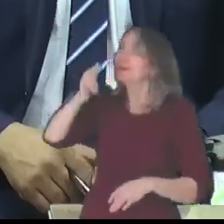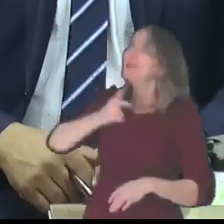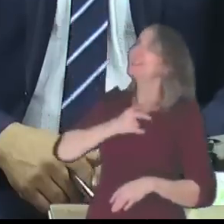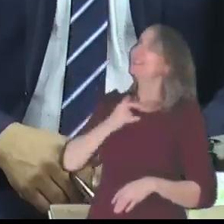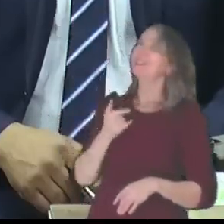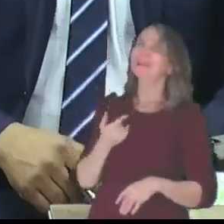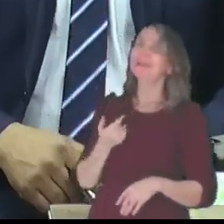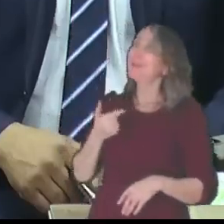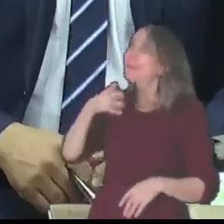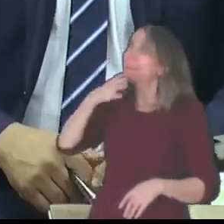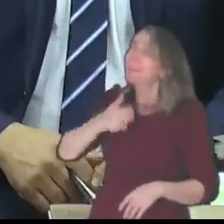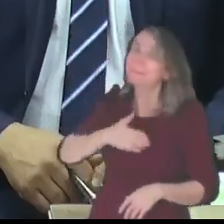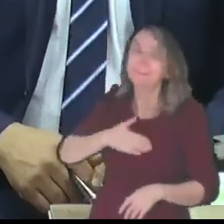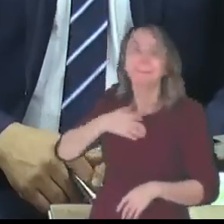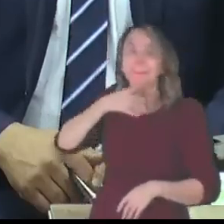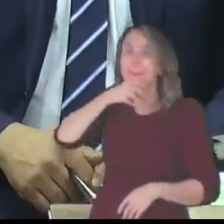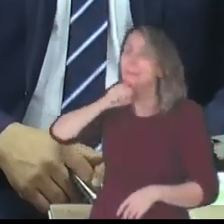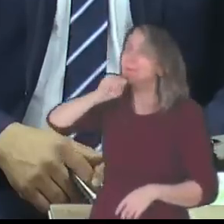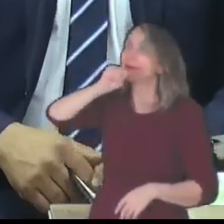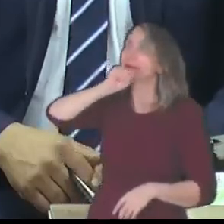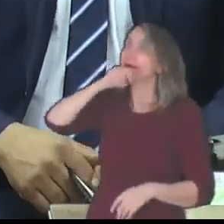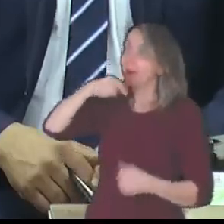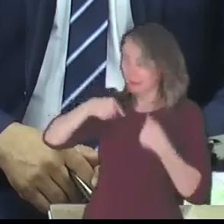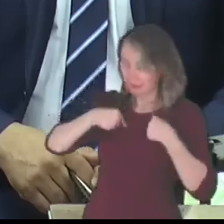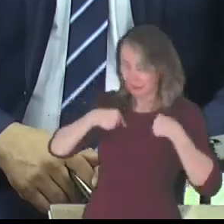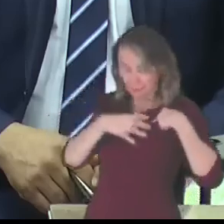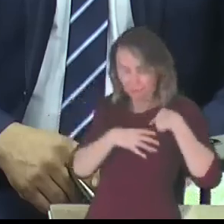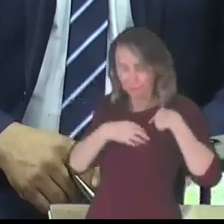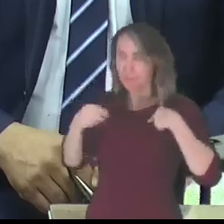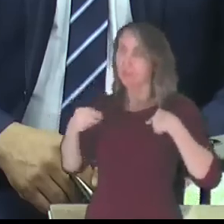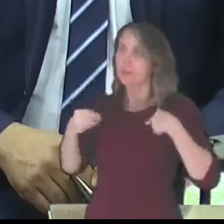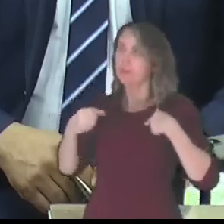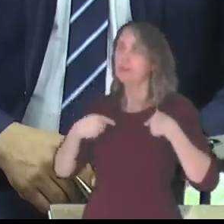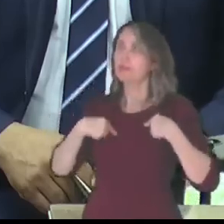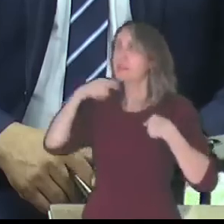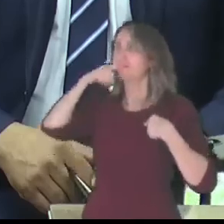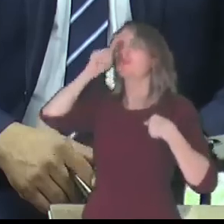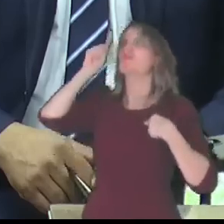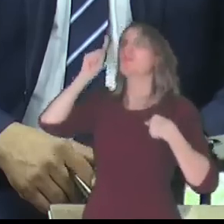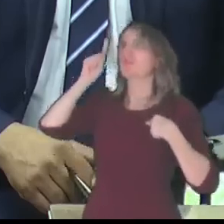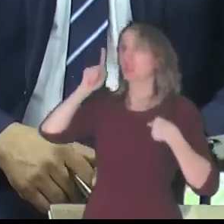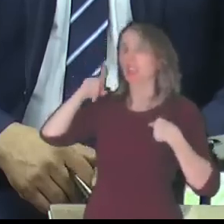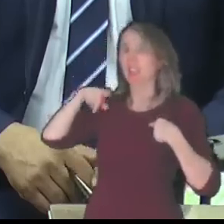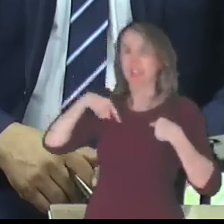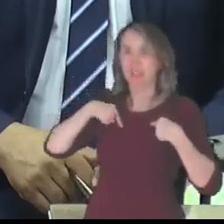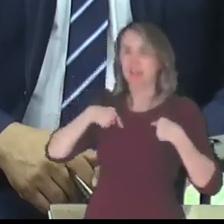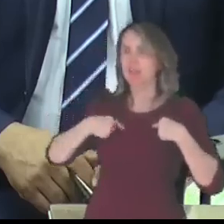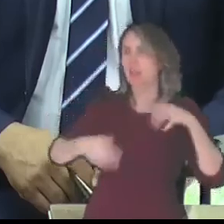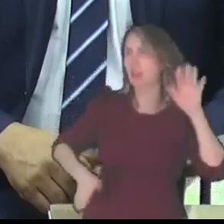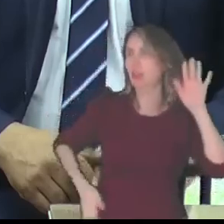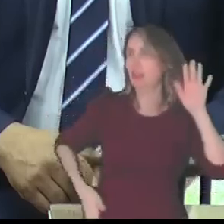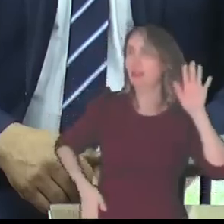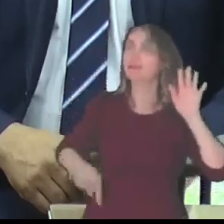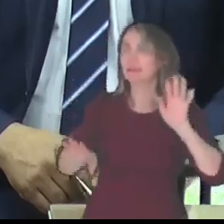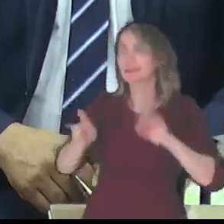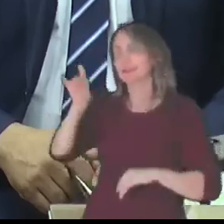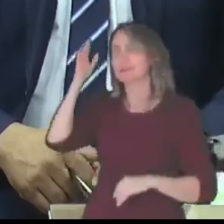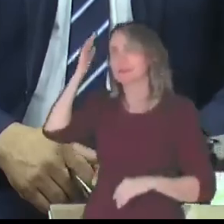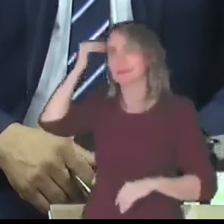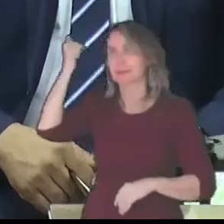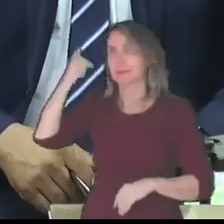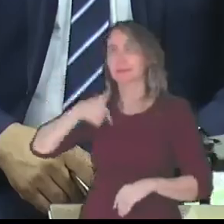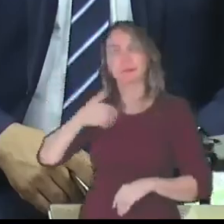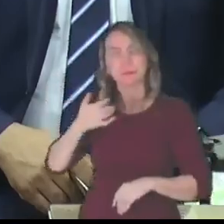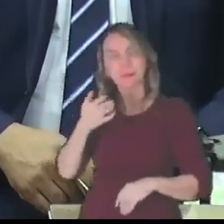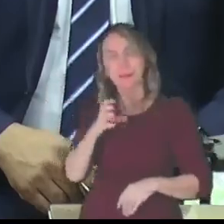diz que tu és meu pai e eu sou um filho teu um filhozinho desobediente um filhozinho maloqueiro mas Jesus tu sabes que